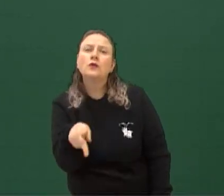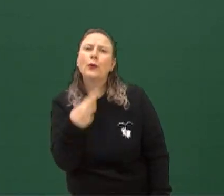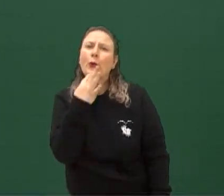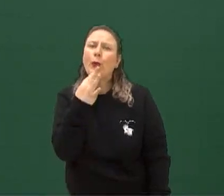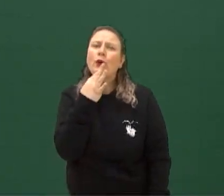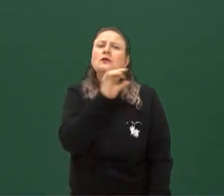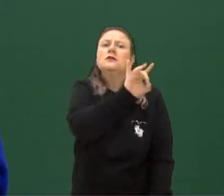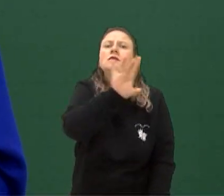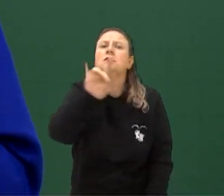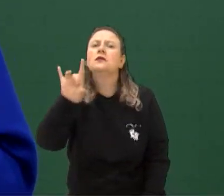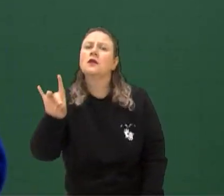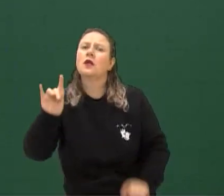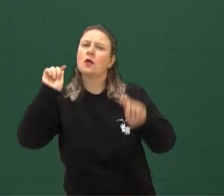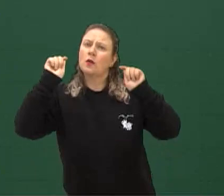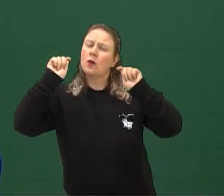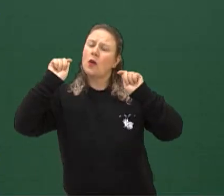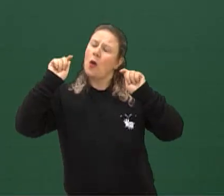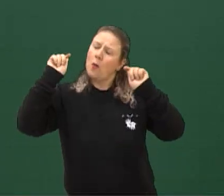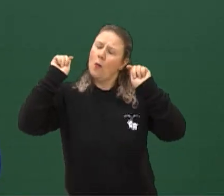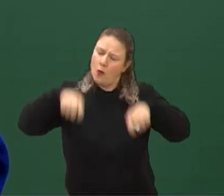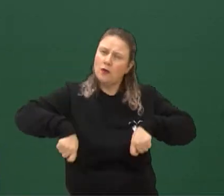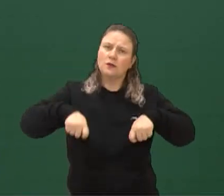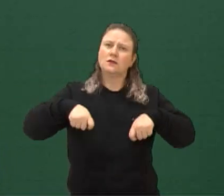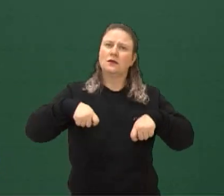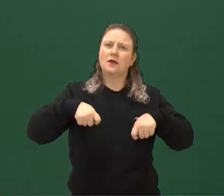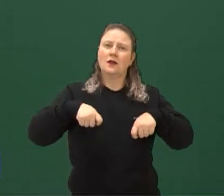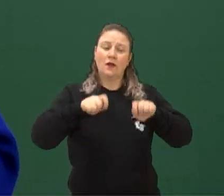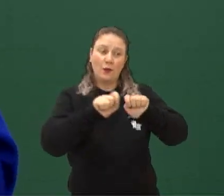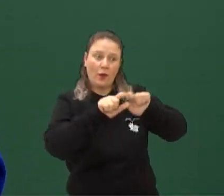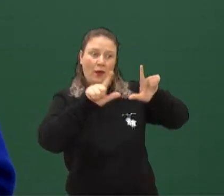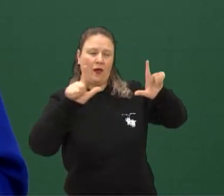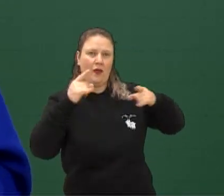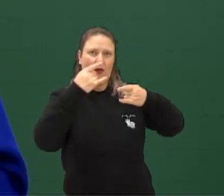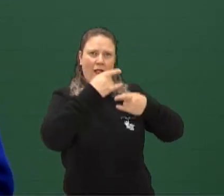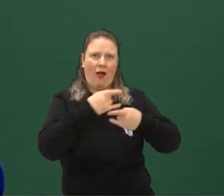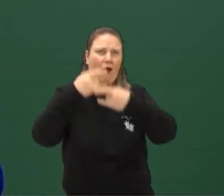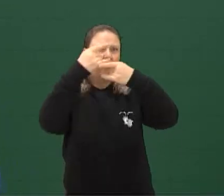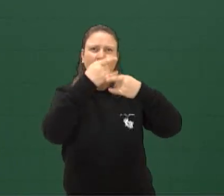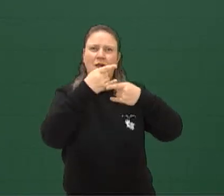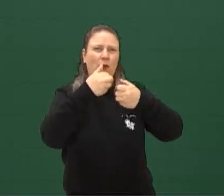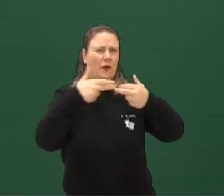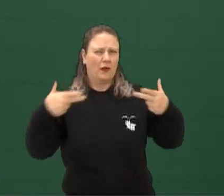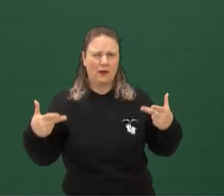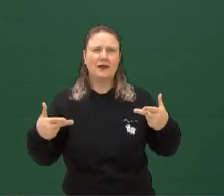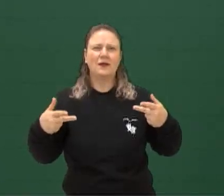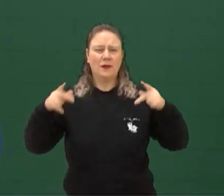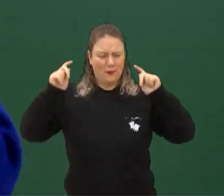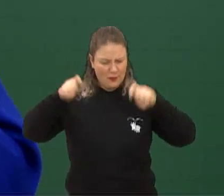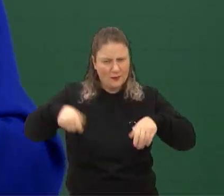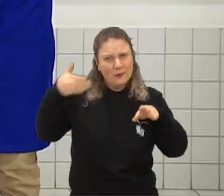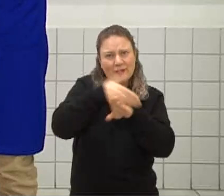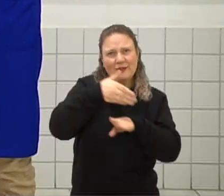junto com você, para realizar tirar uma dúvida que você tenha ou algo do tipo,